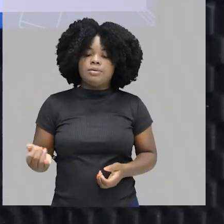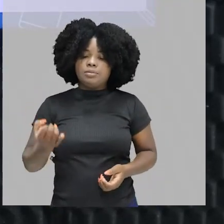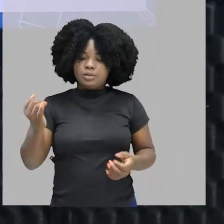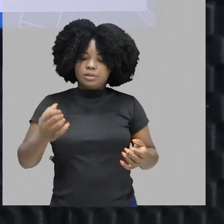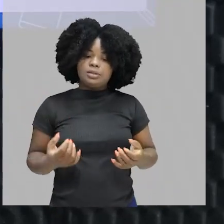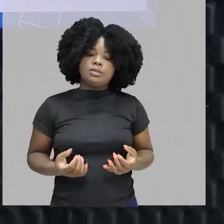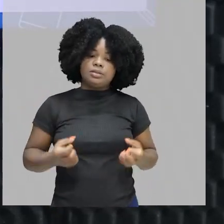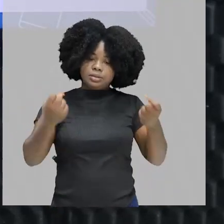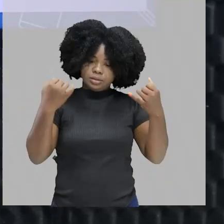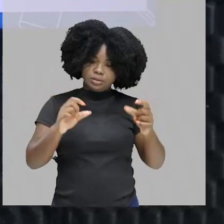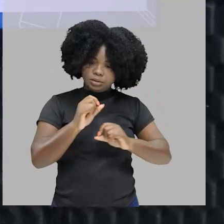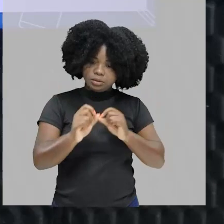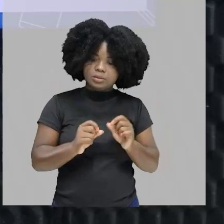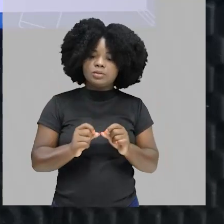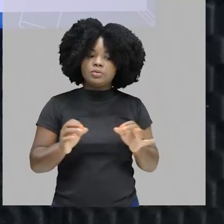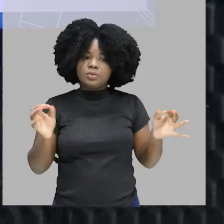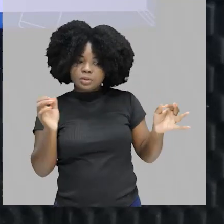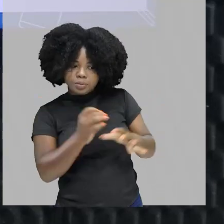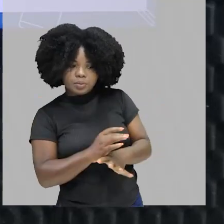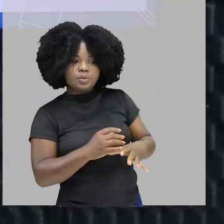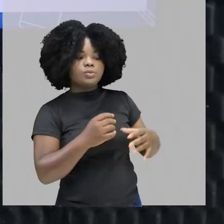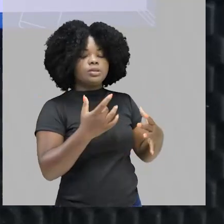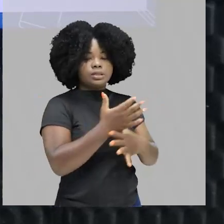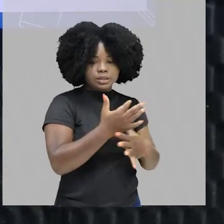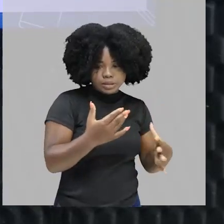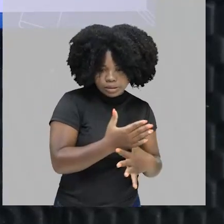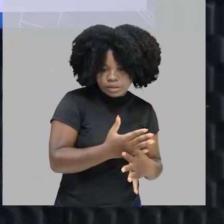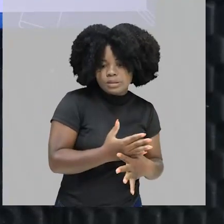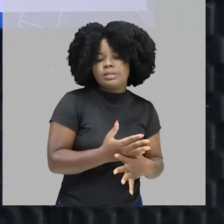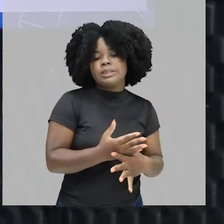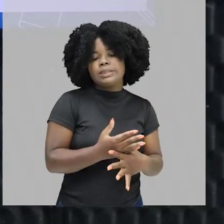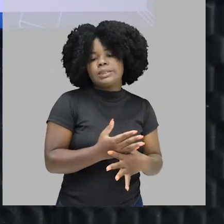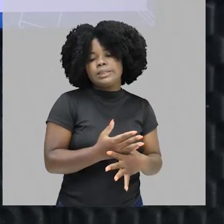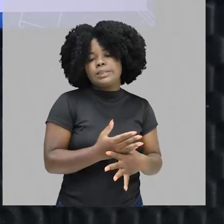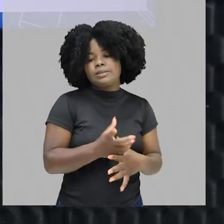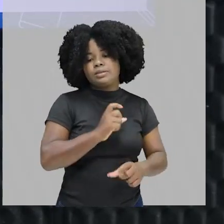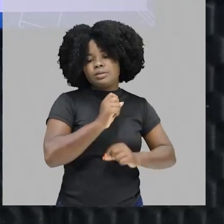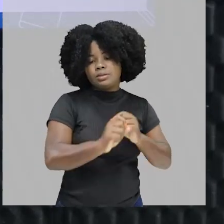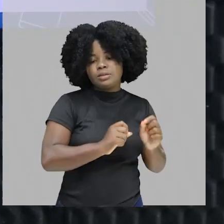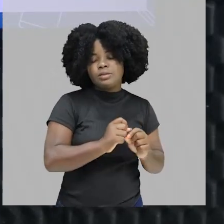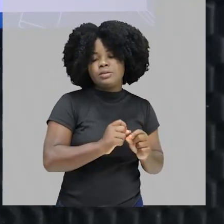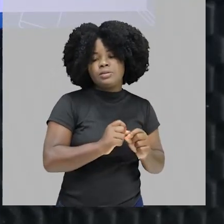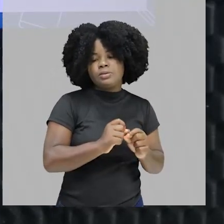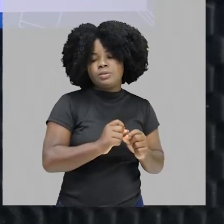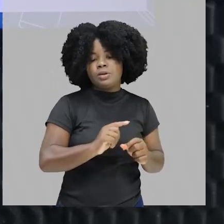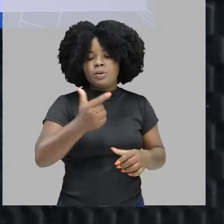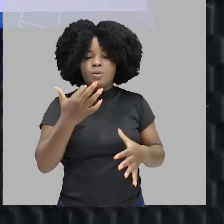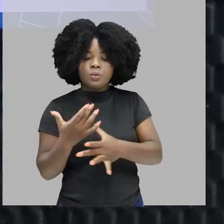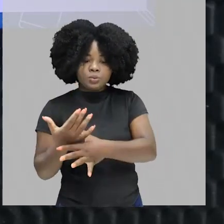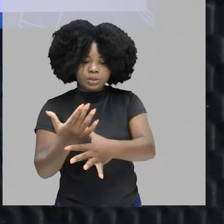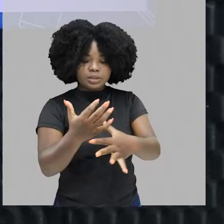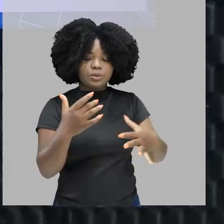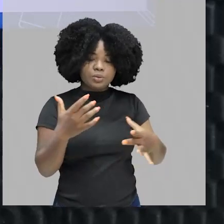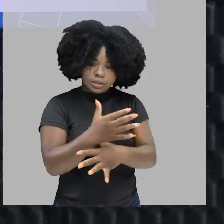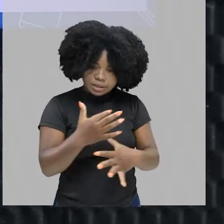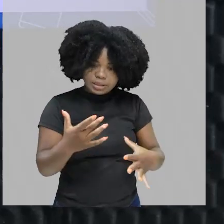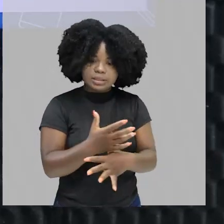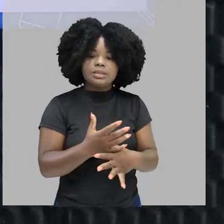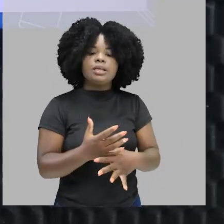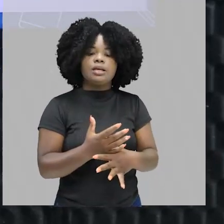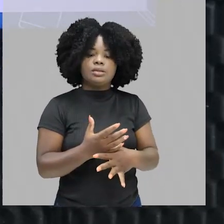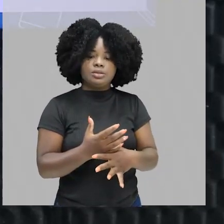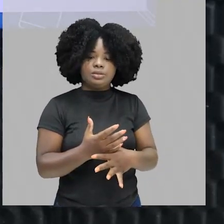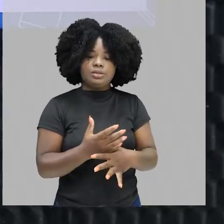estas populações não vão migrar de volta para suas cidades de origem. Eles vão formar cidades ao entorno de Brasília, que são hoje chamadas de